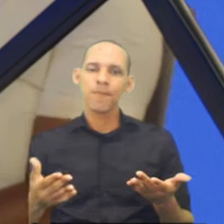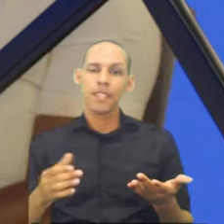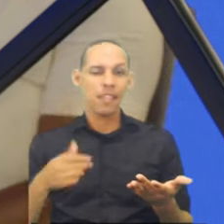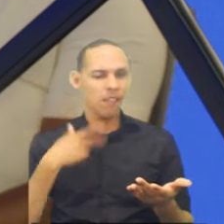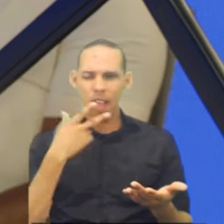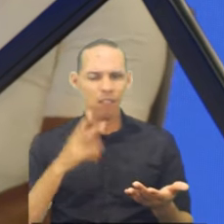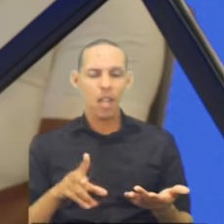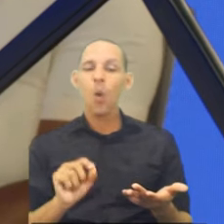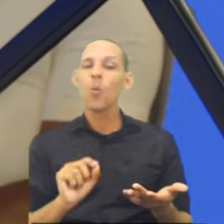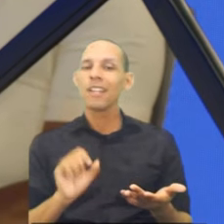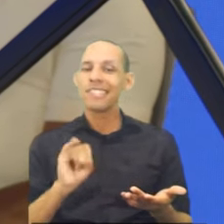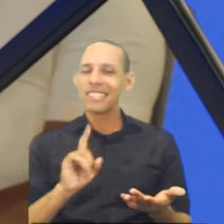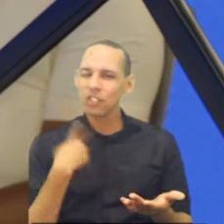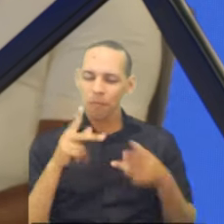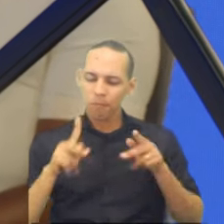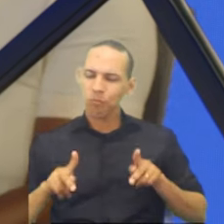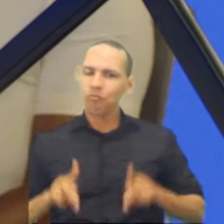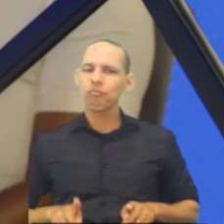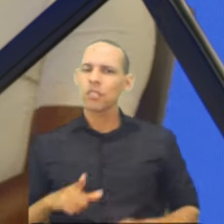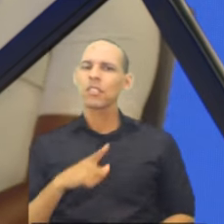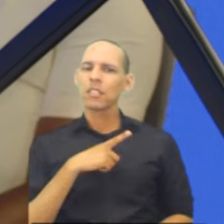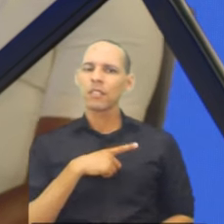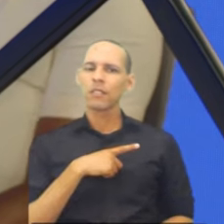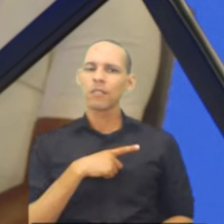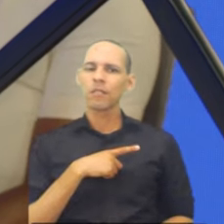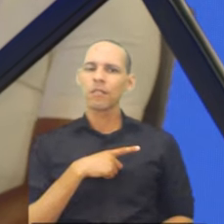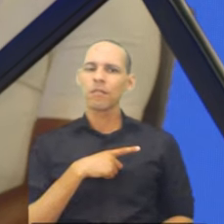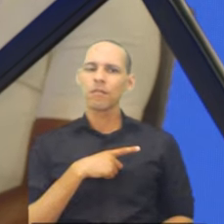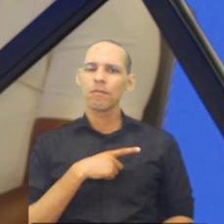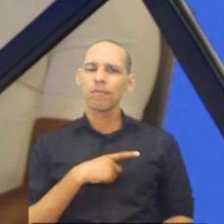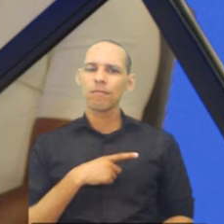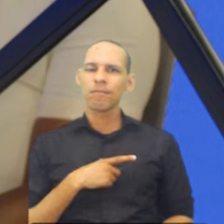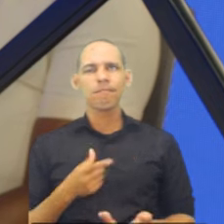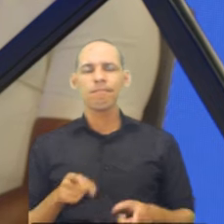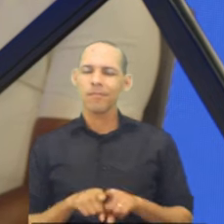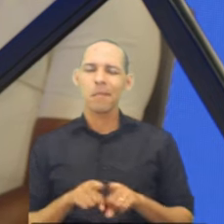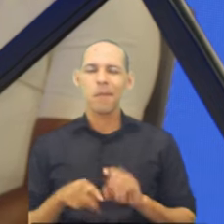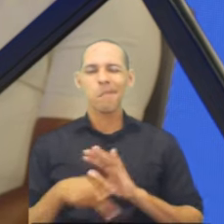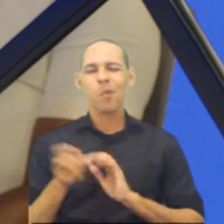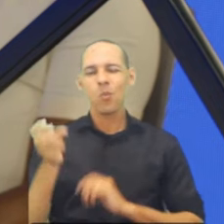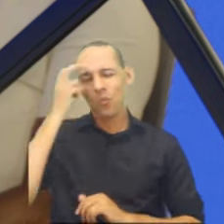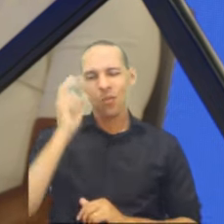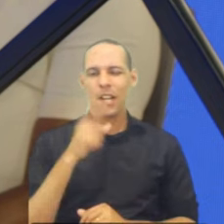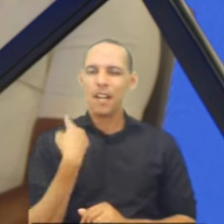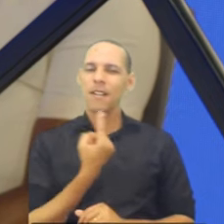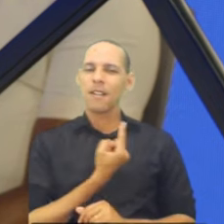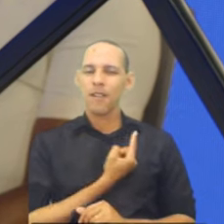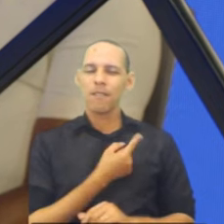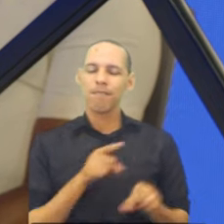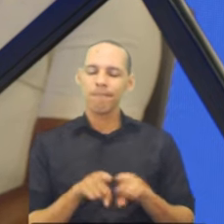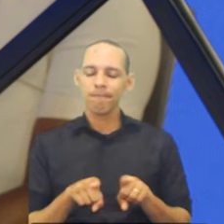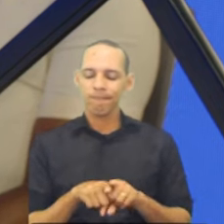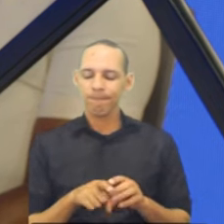eu sempre falo a gente tivesse uma postura E aí vem uma questão cultural nossa né